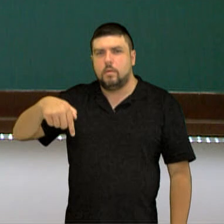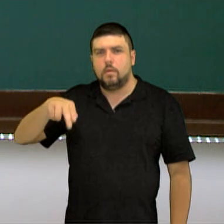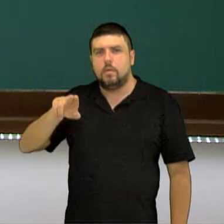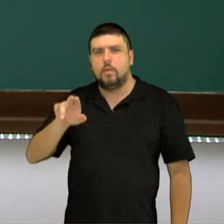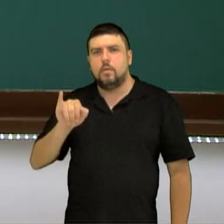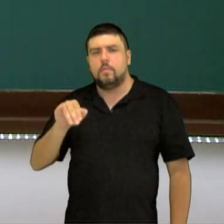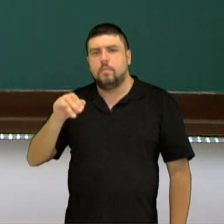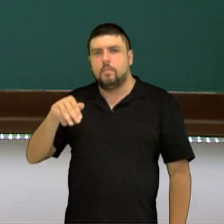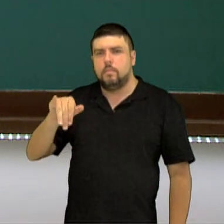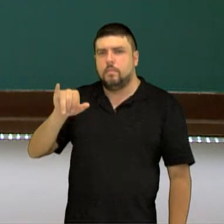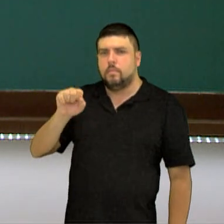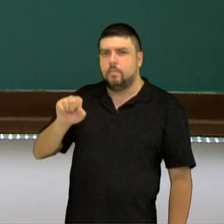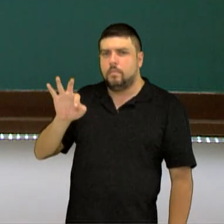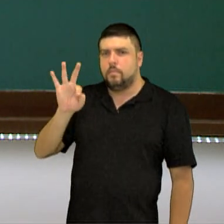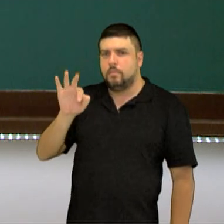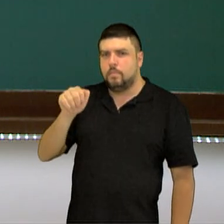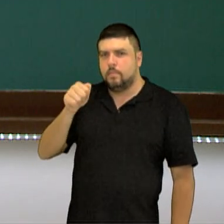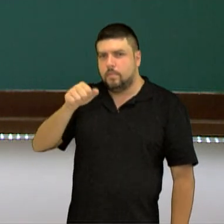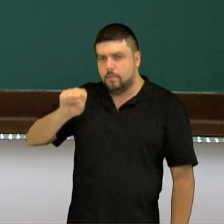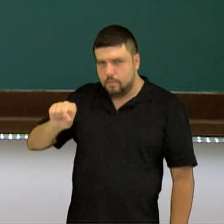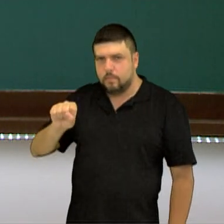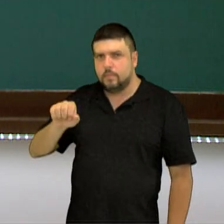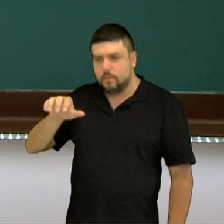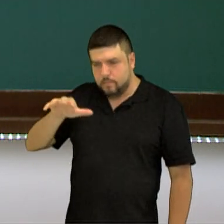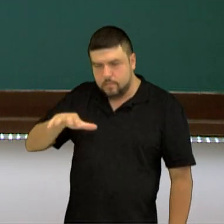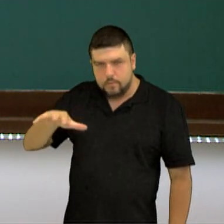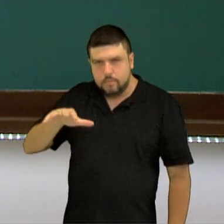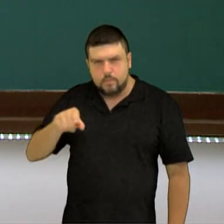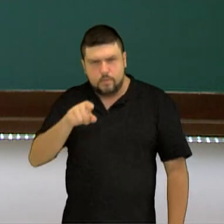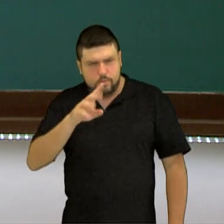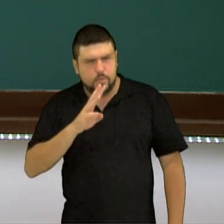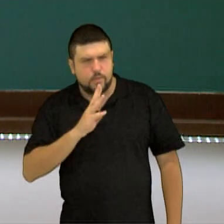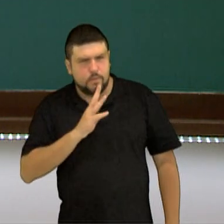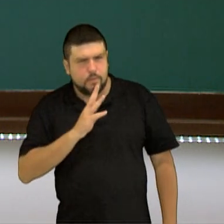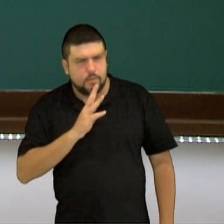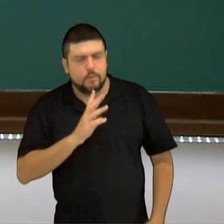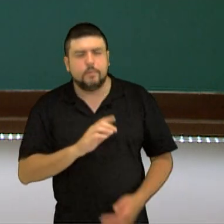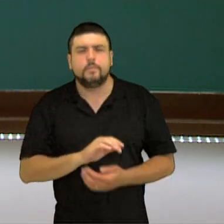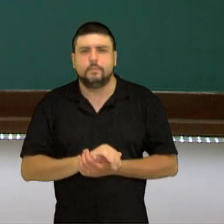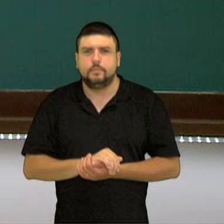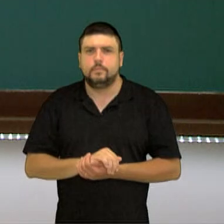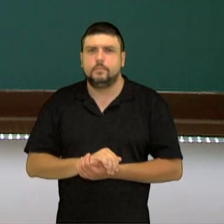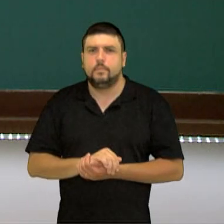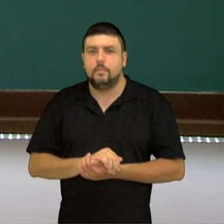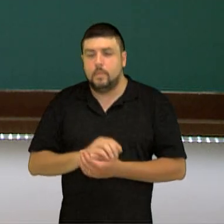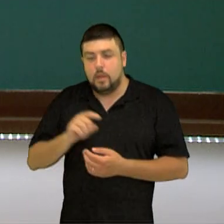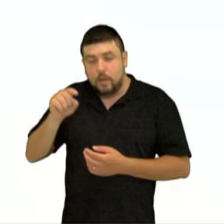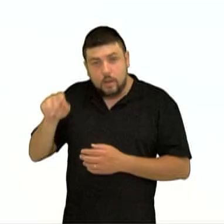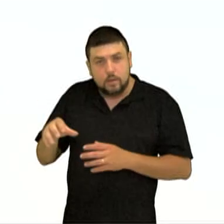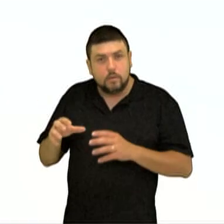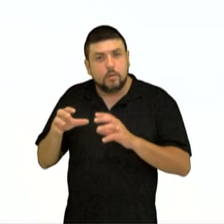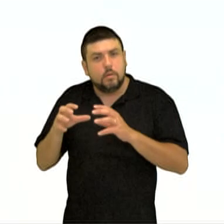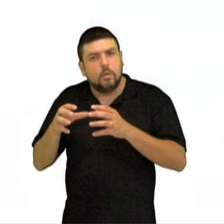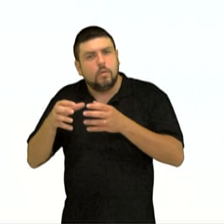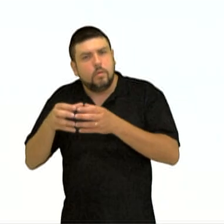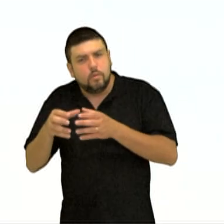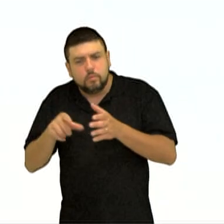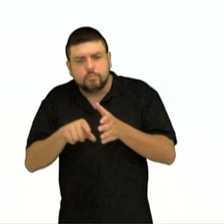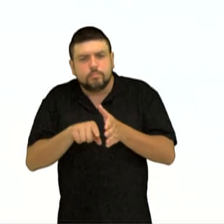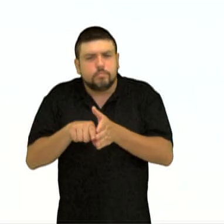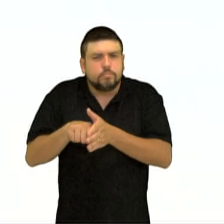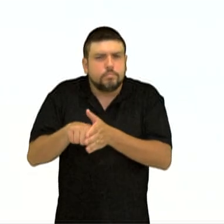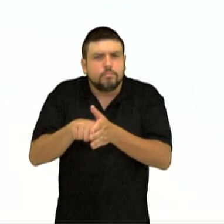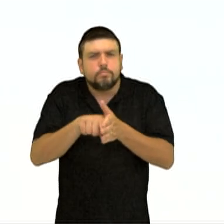pessoas denominadas alquimistas. Você já ouviu falar? Então, os alquimistas eram